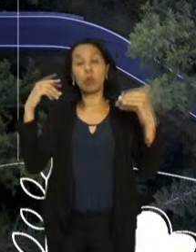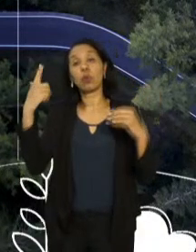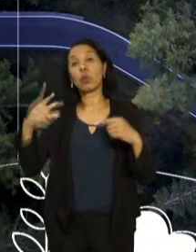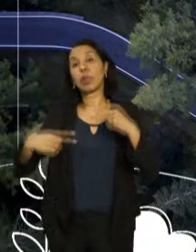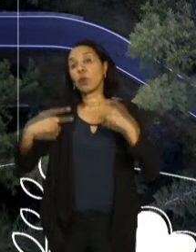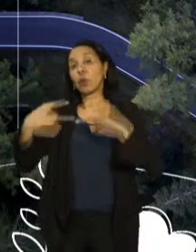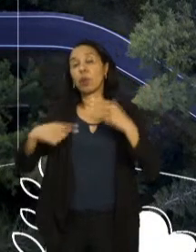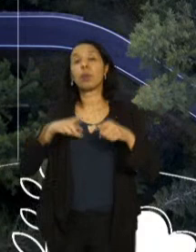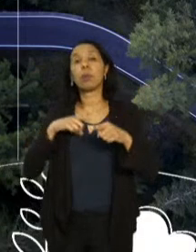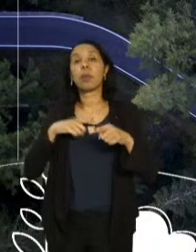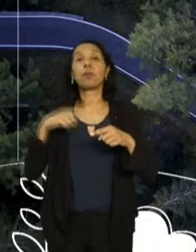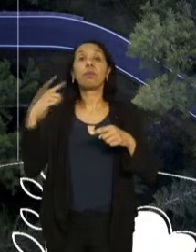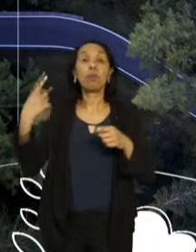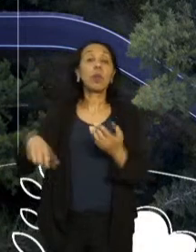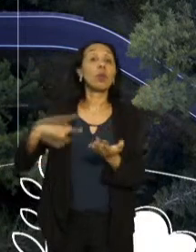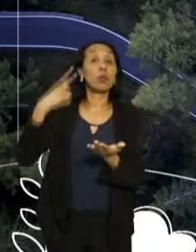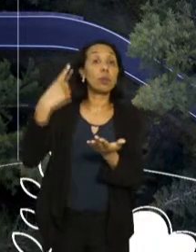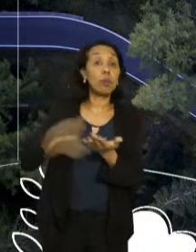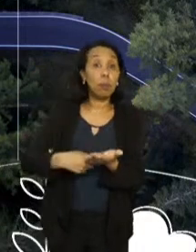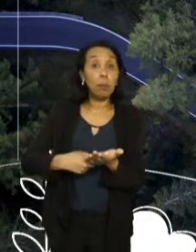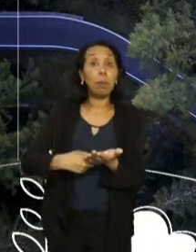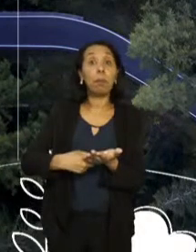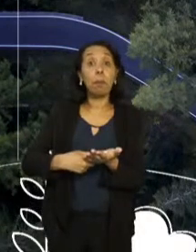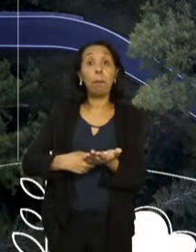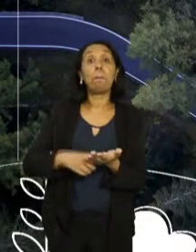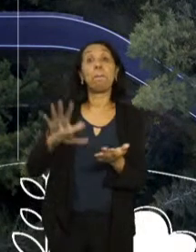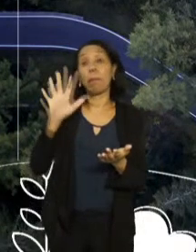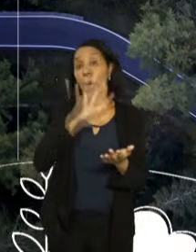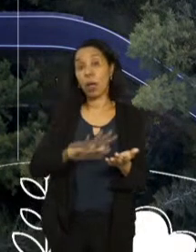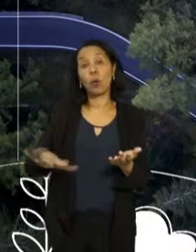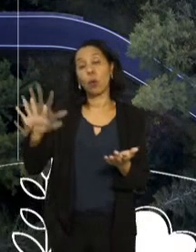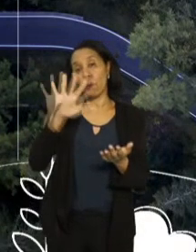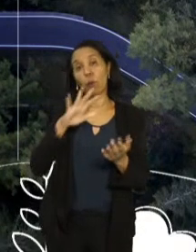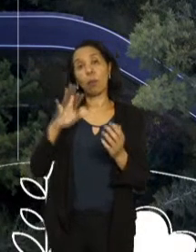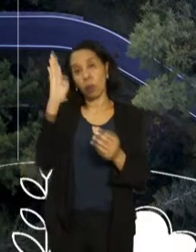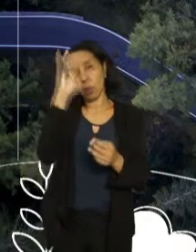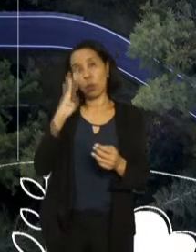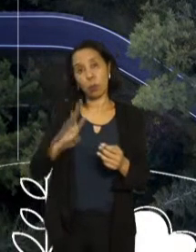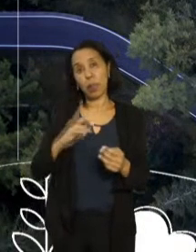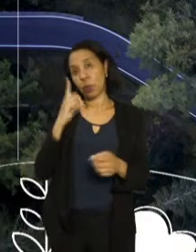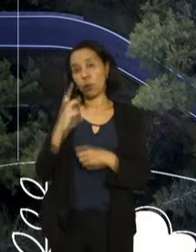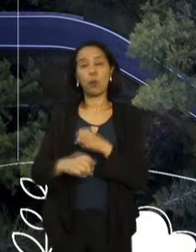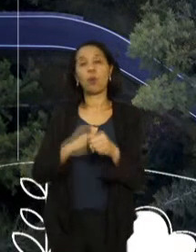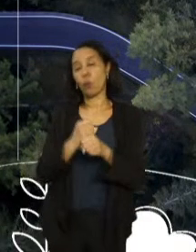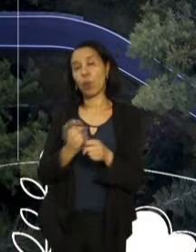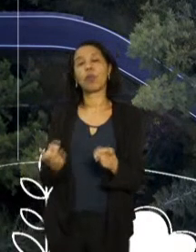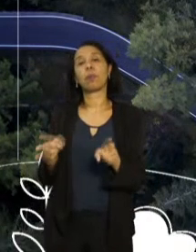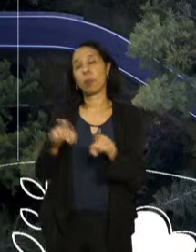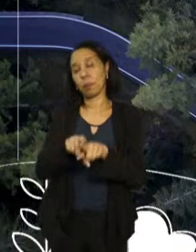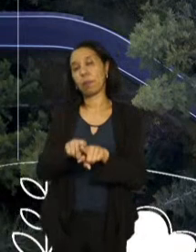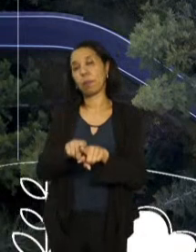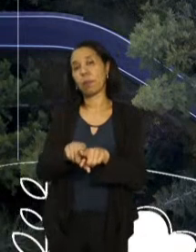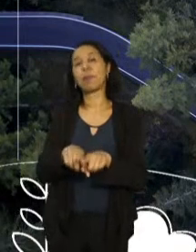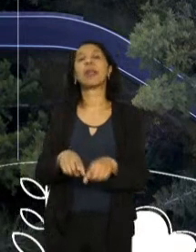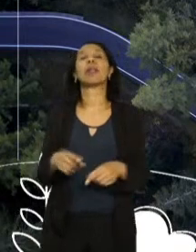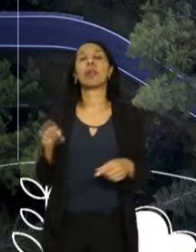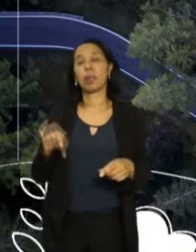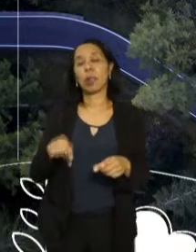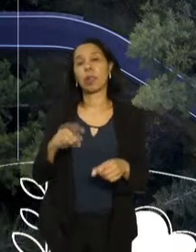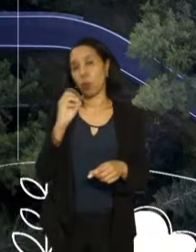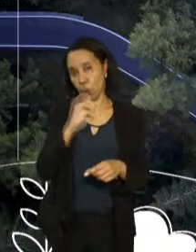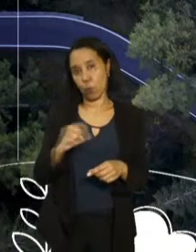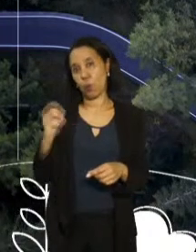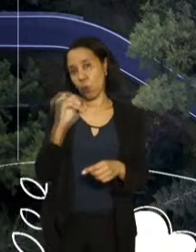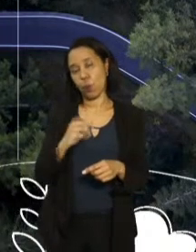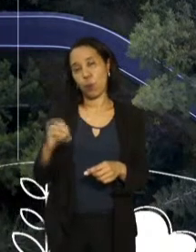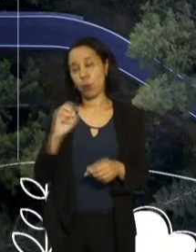mais, ninguém menos do que o Pacto Global aqui no Brasil, a quem celebramos um ano de parceria agora em